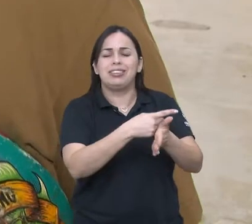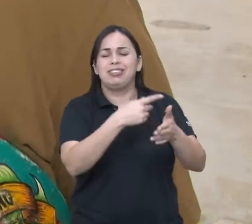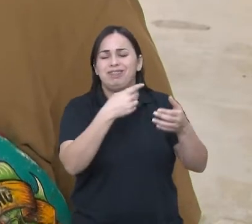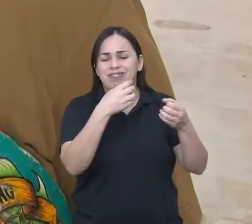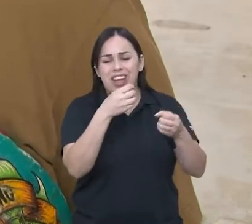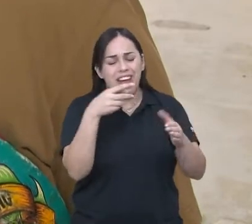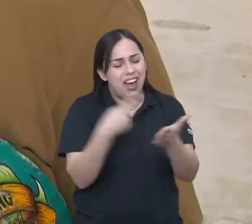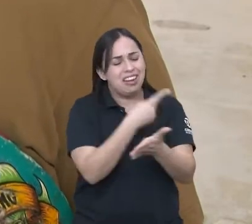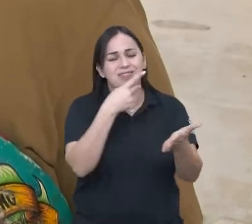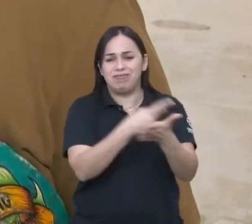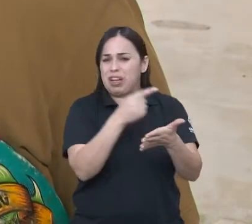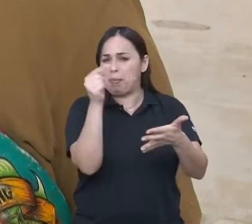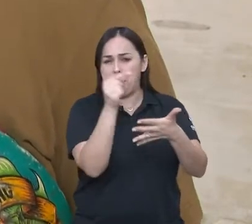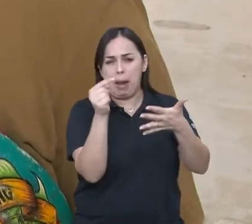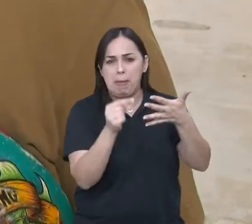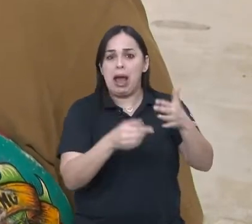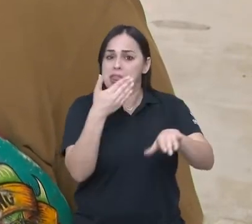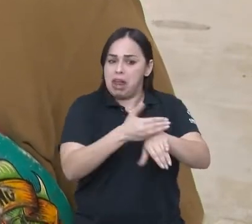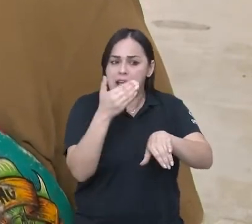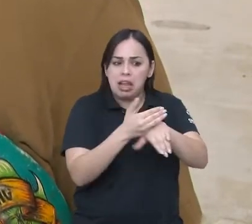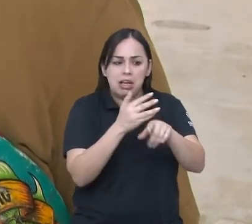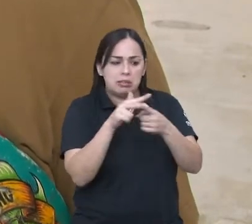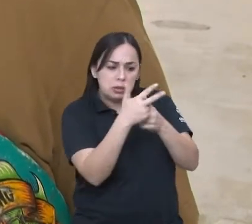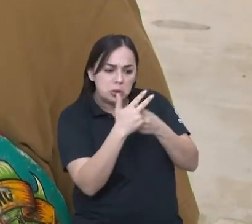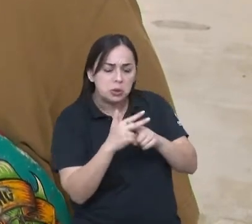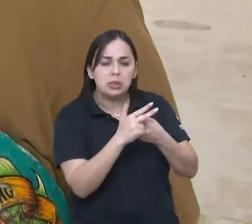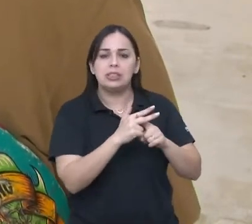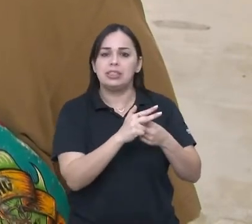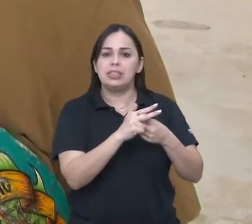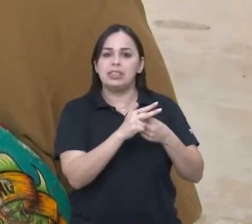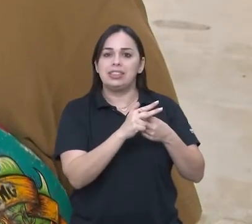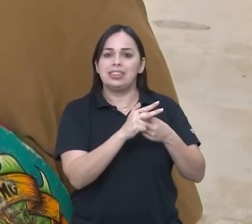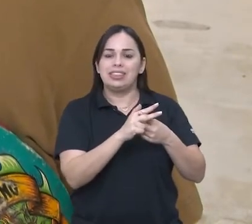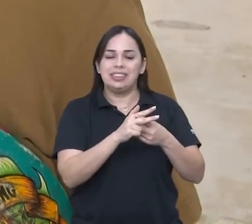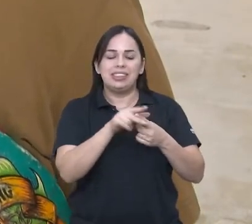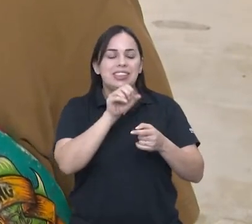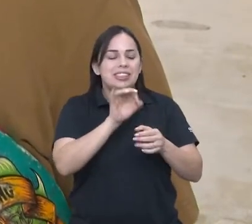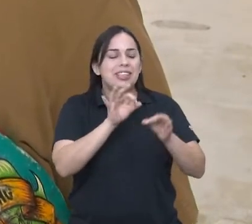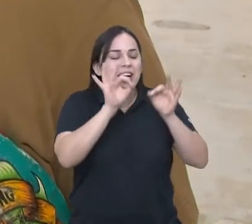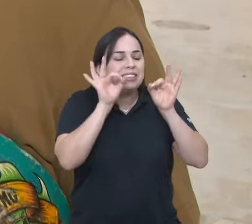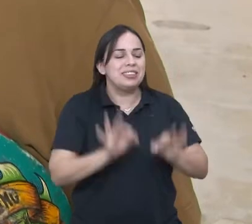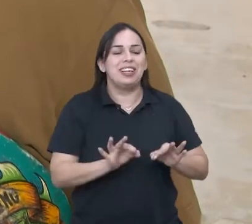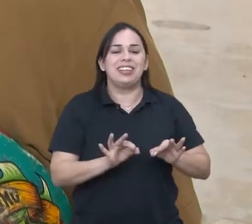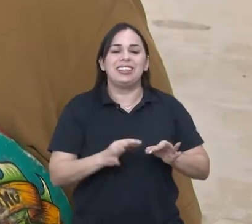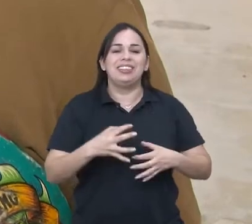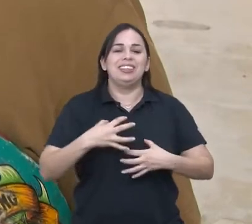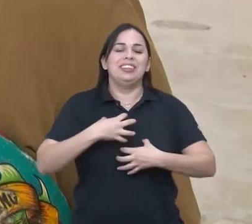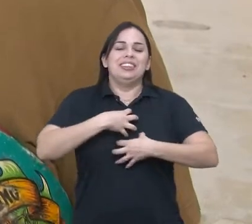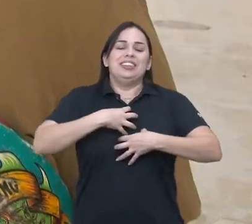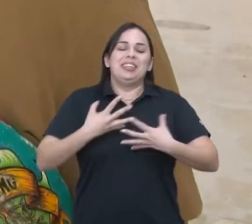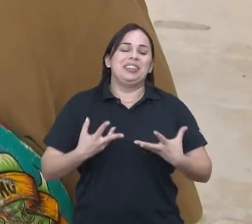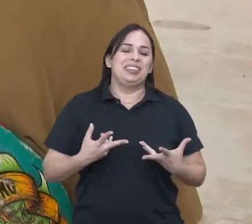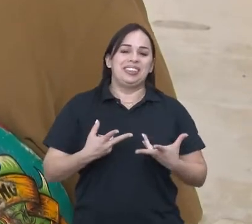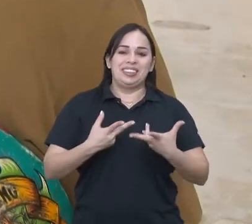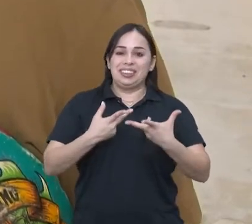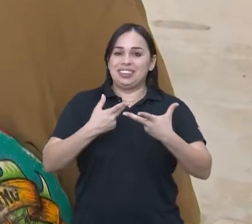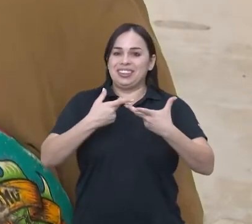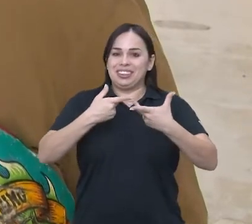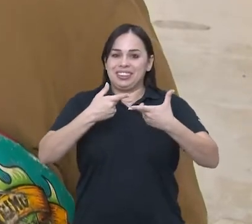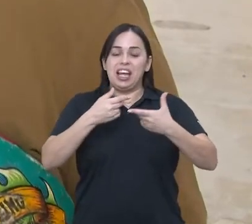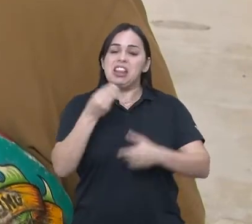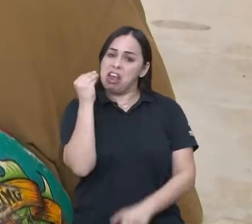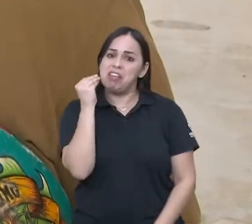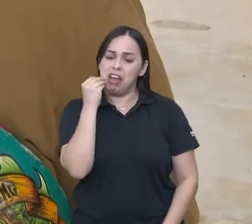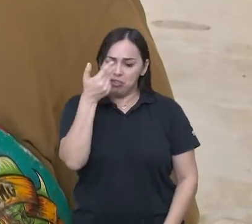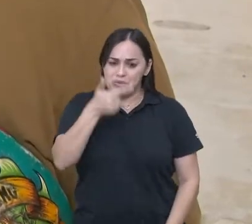ensina a gente a errar, treinar, ver o que está errando e quando acerta a sensação é maravilhosa e isso nos